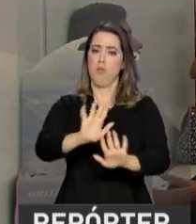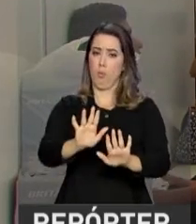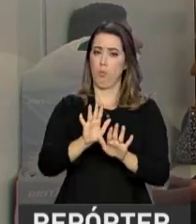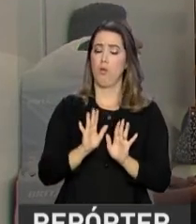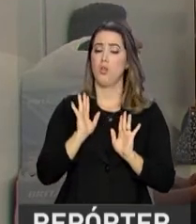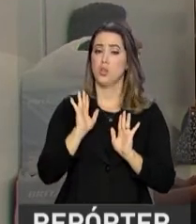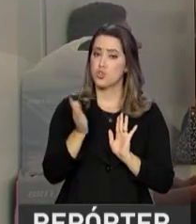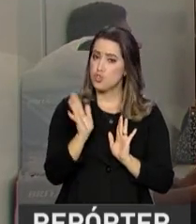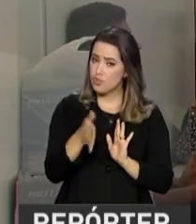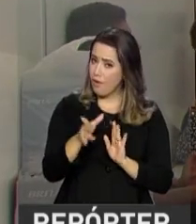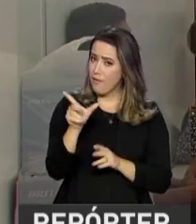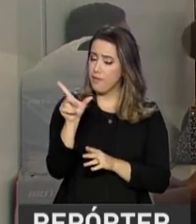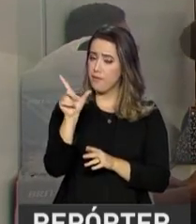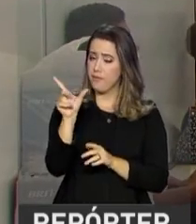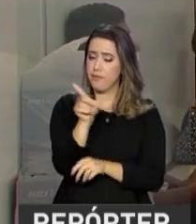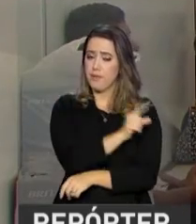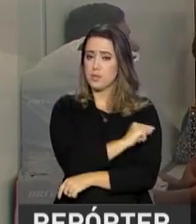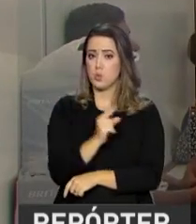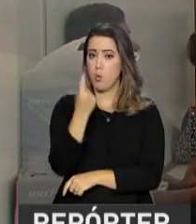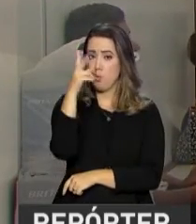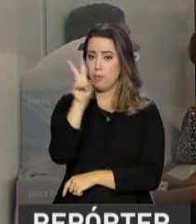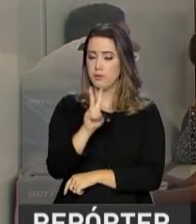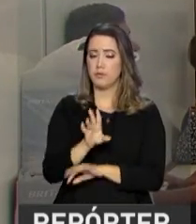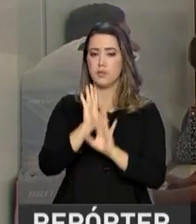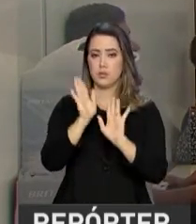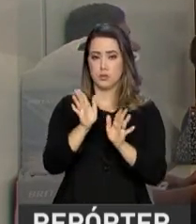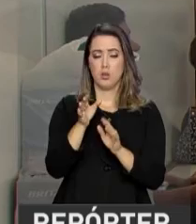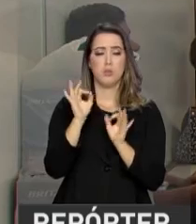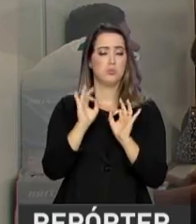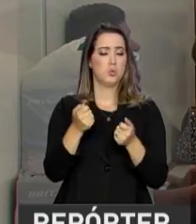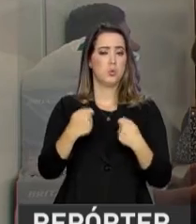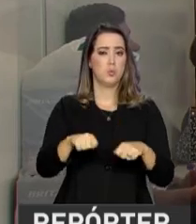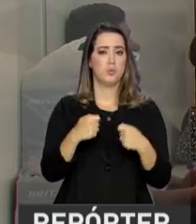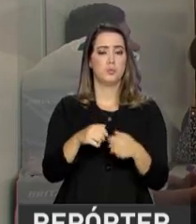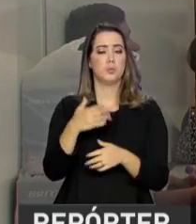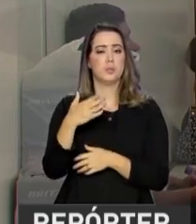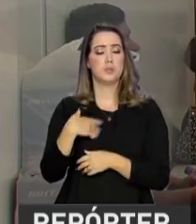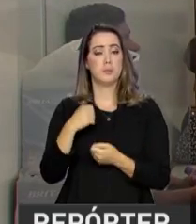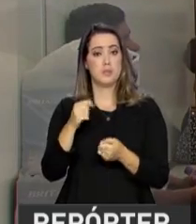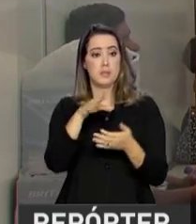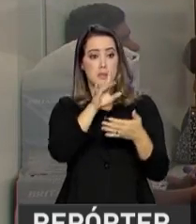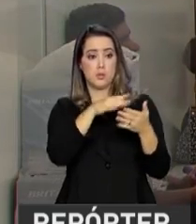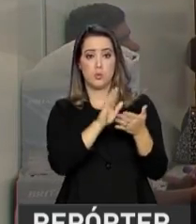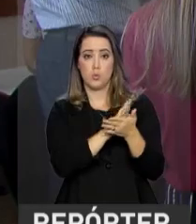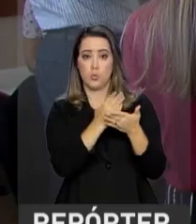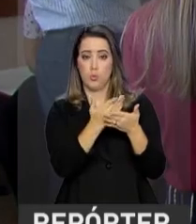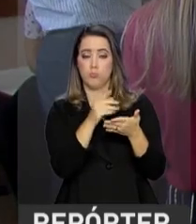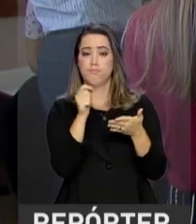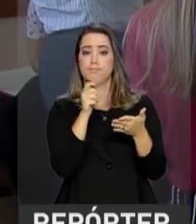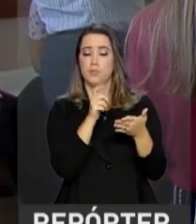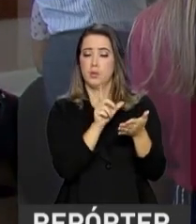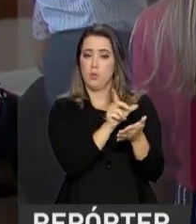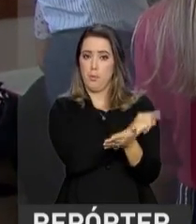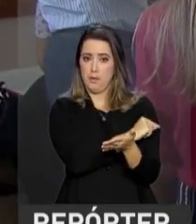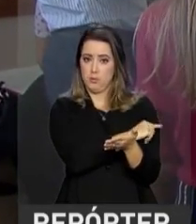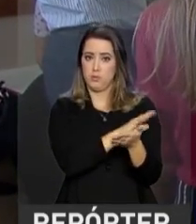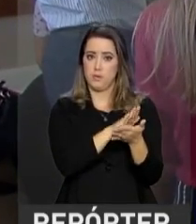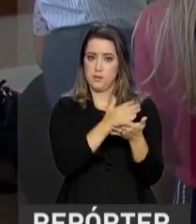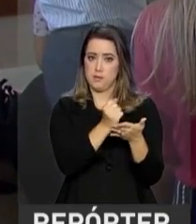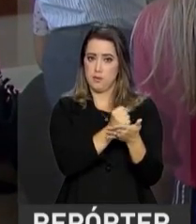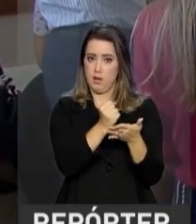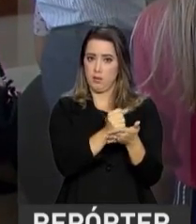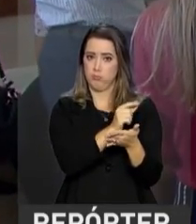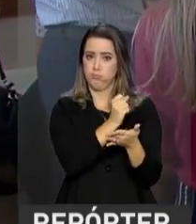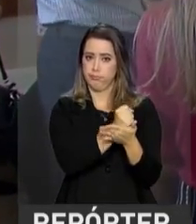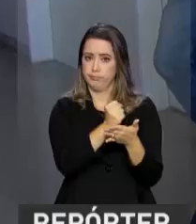dose. Elas já têm a dose registrada e é importante que elas tenham consigo o cartão de vacina. Agora, quem não foi vacinado e vai